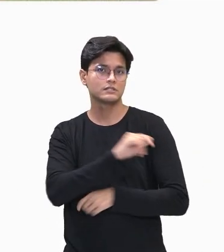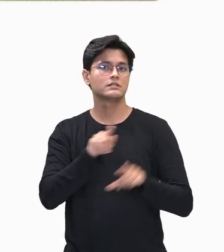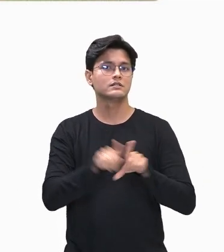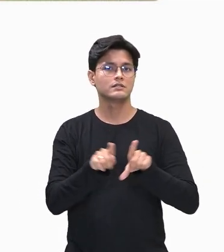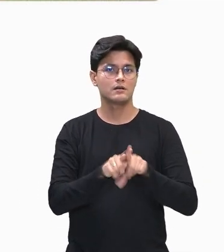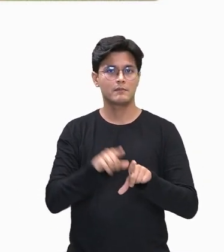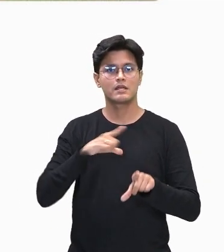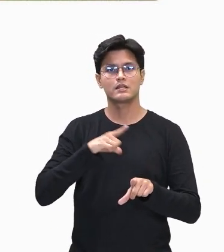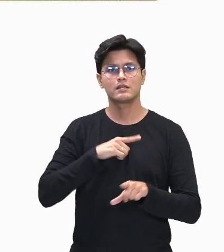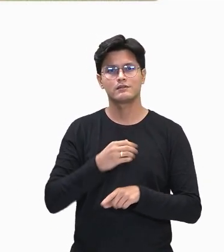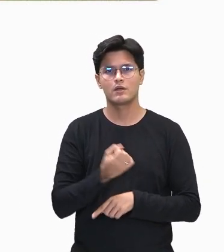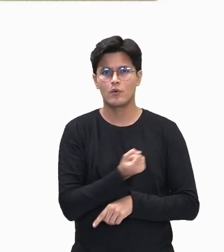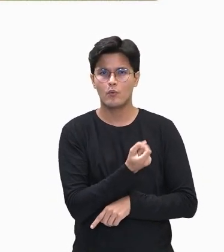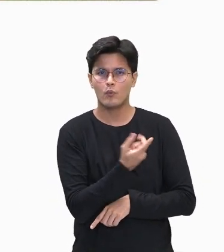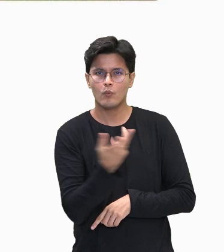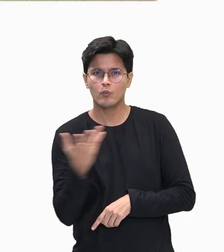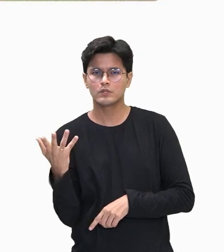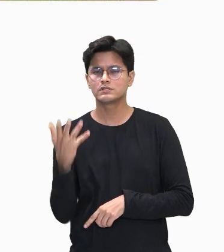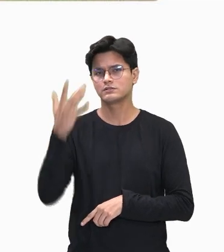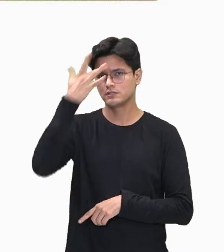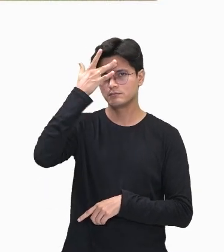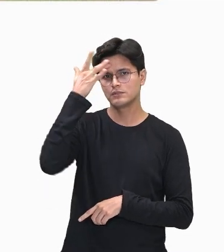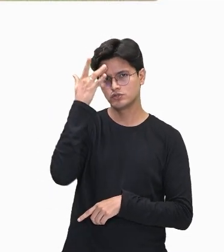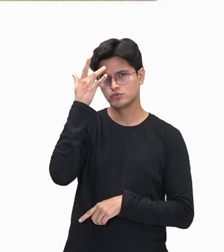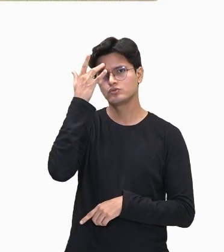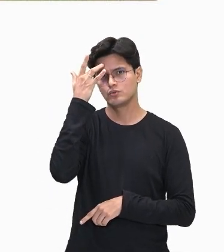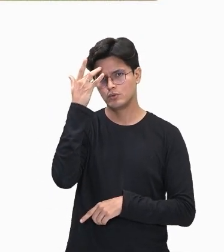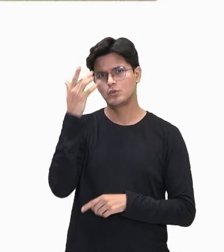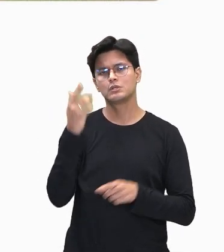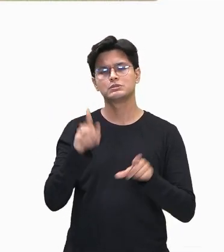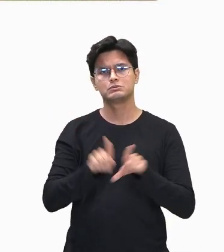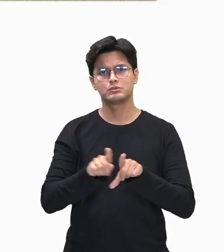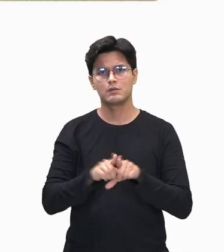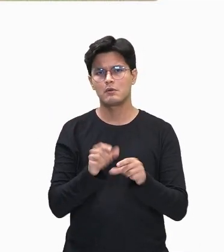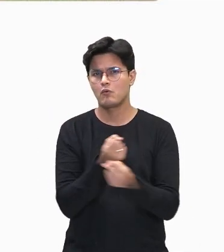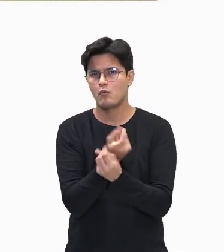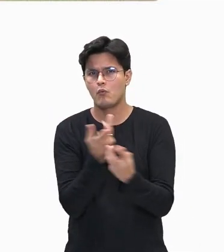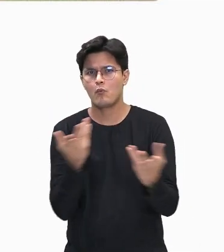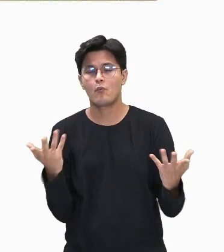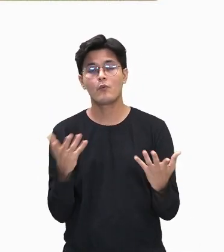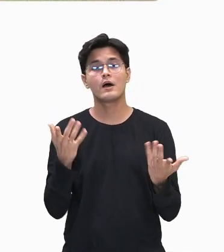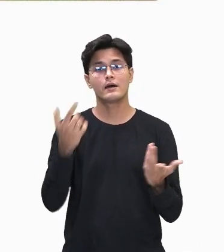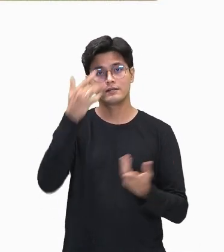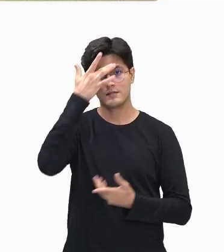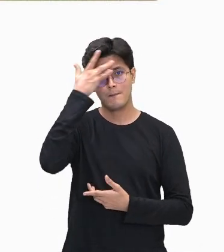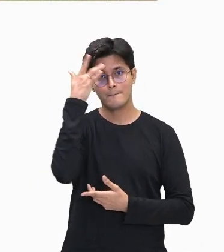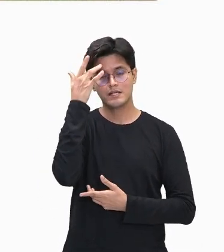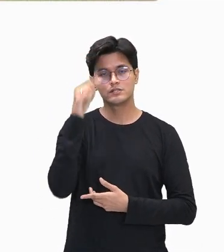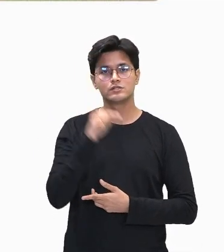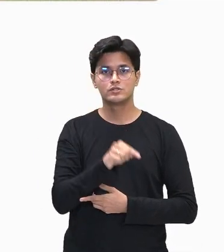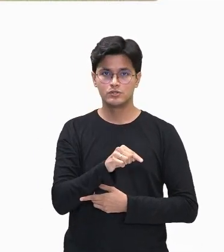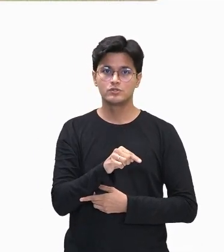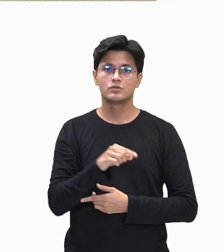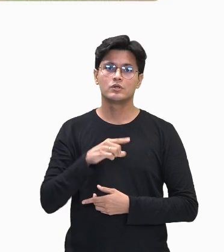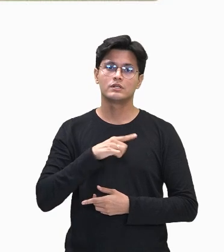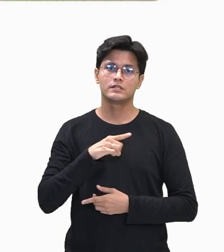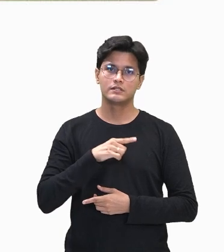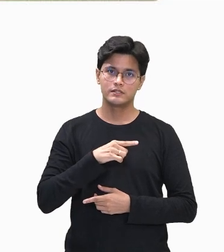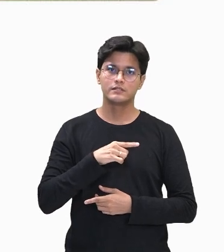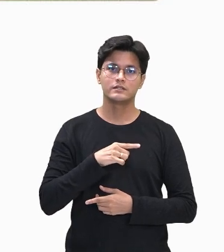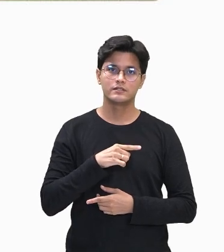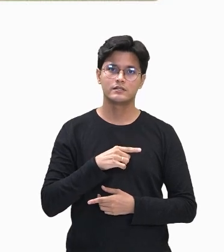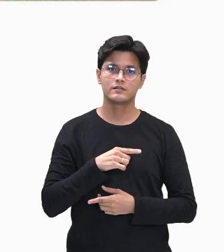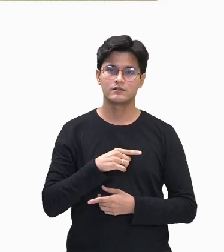alta densidade populacional, muitas pessoas, né? Uma população urbana bem superior à